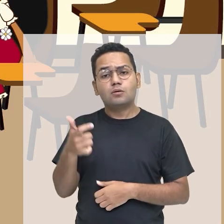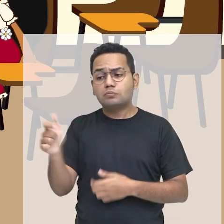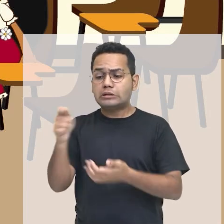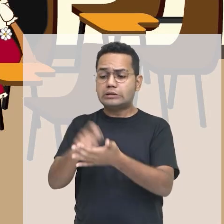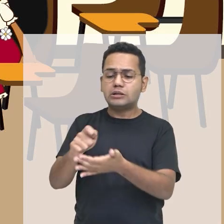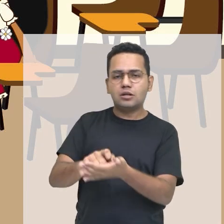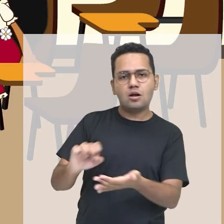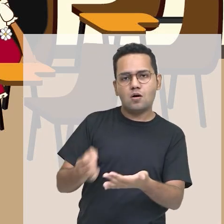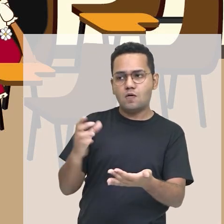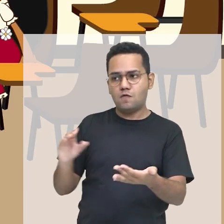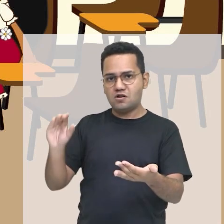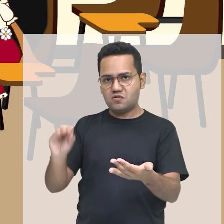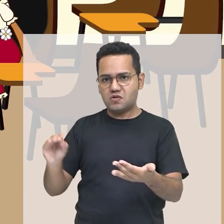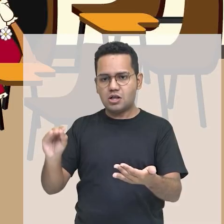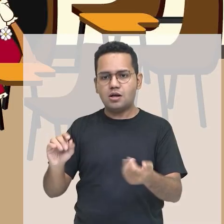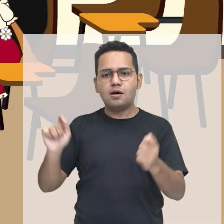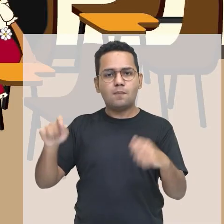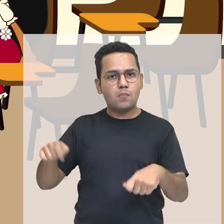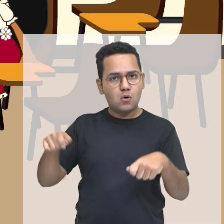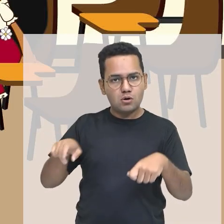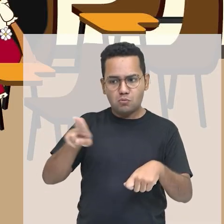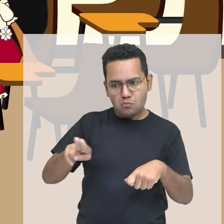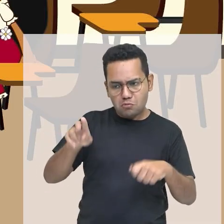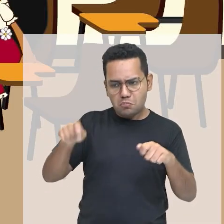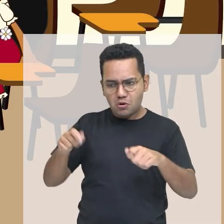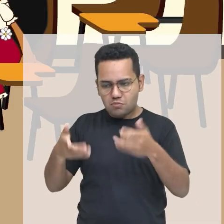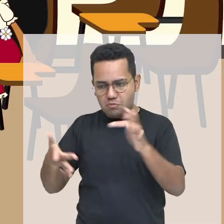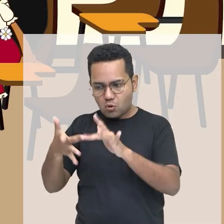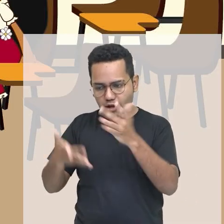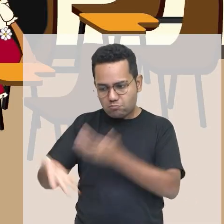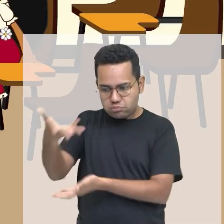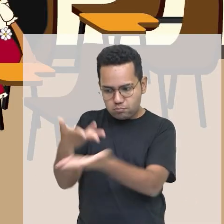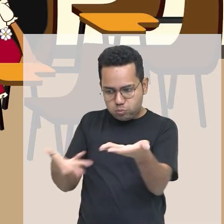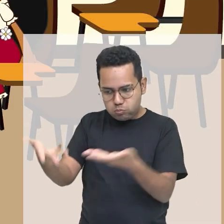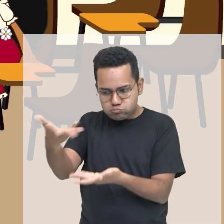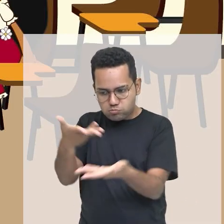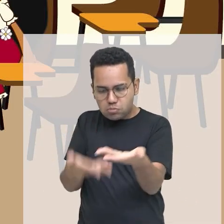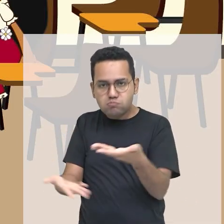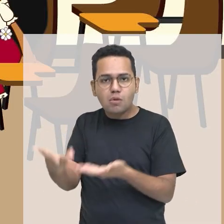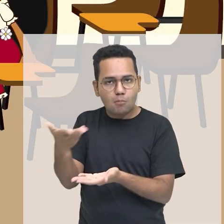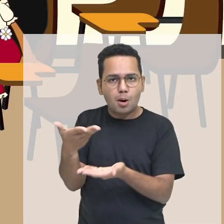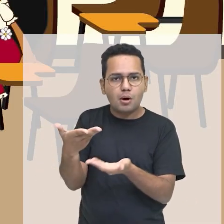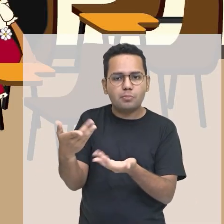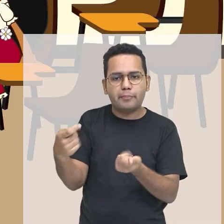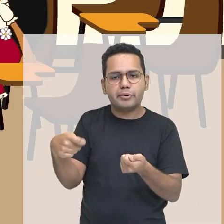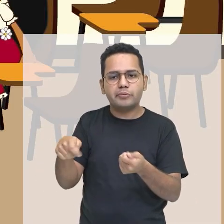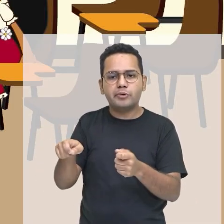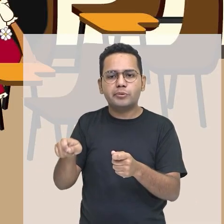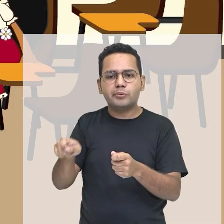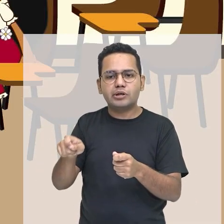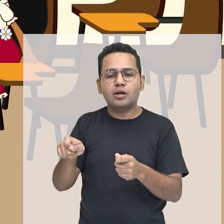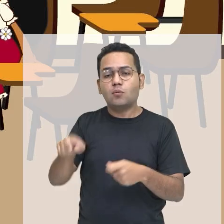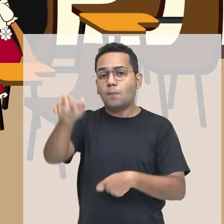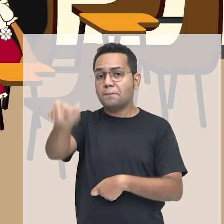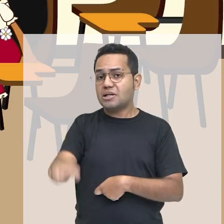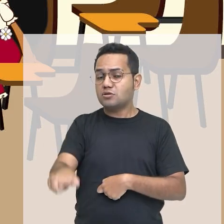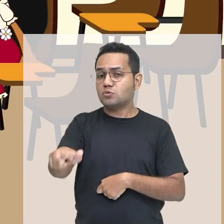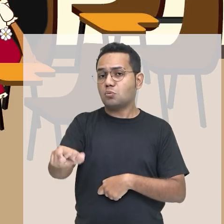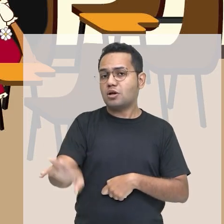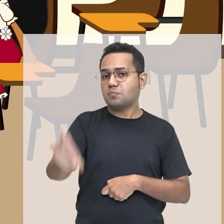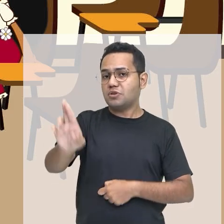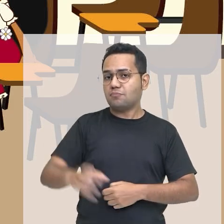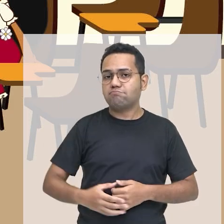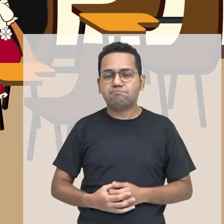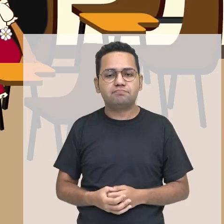mas nós fazemos uso disso para interagir, aliás, com o nosso interlocutor. Quando